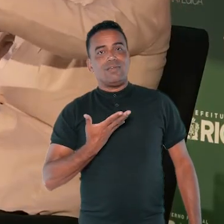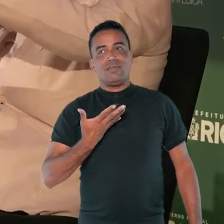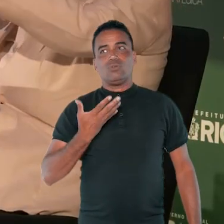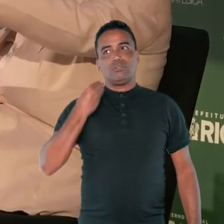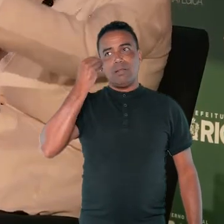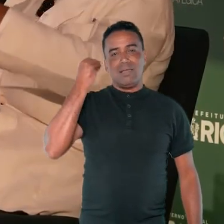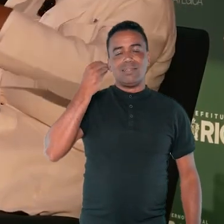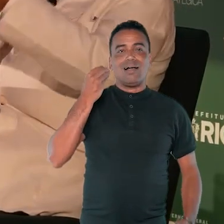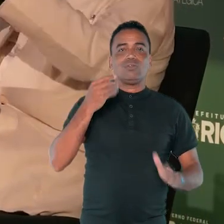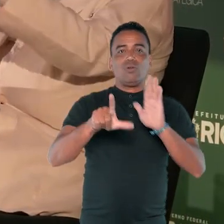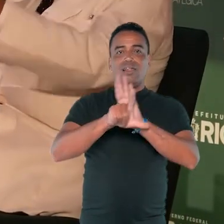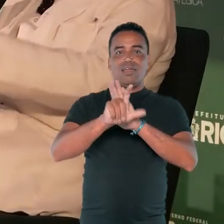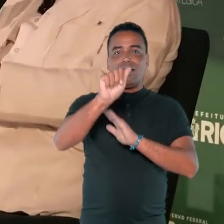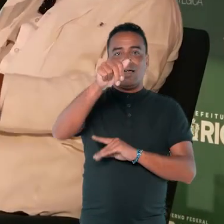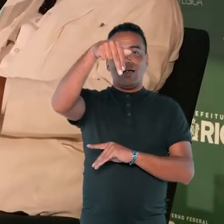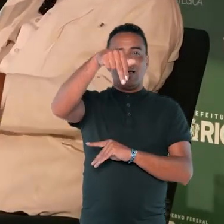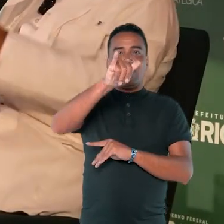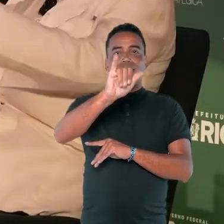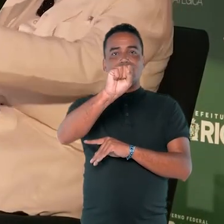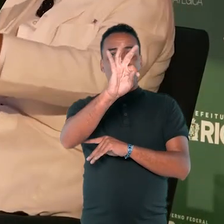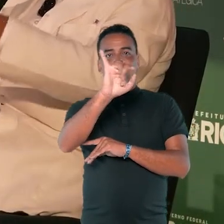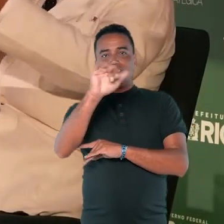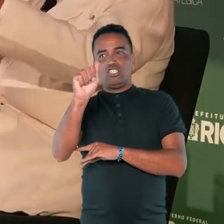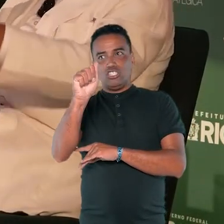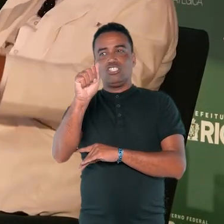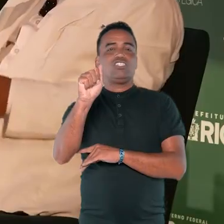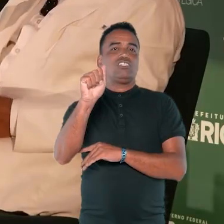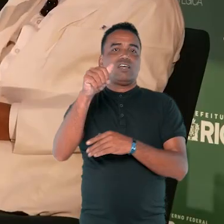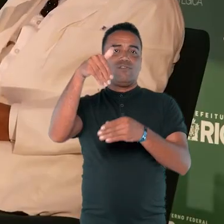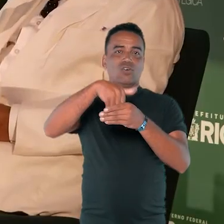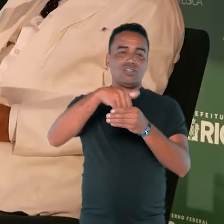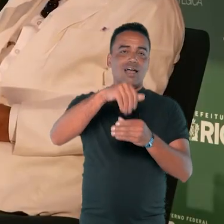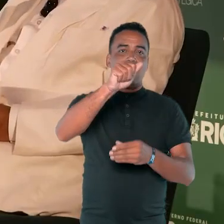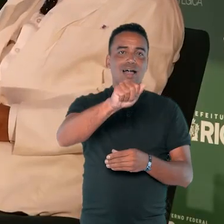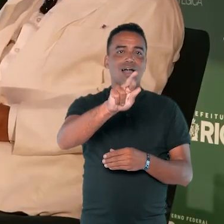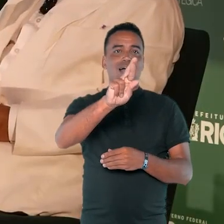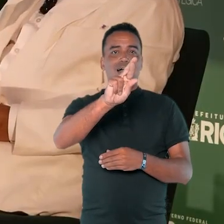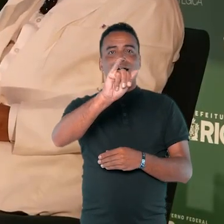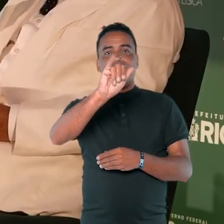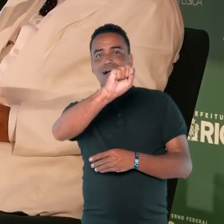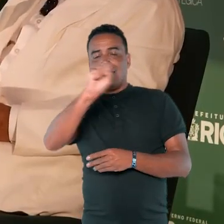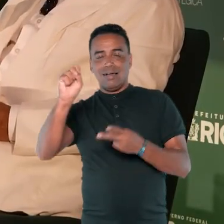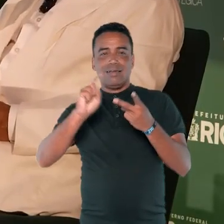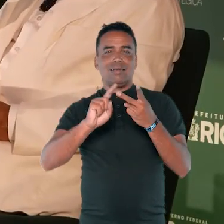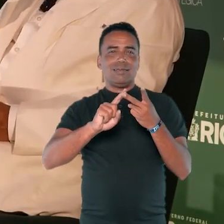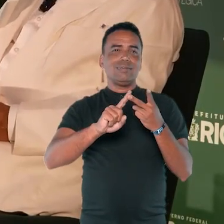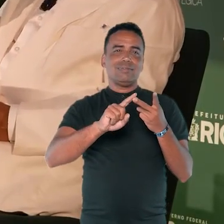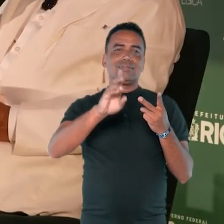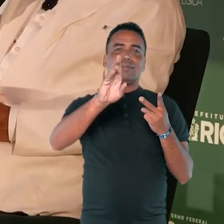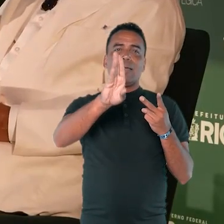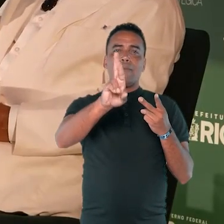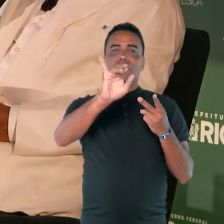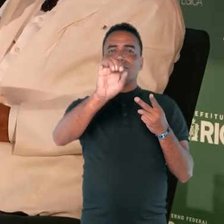anistia, de vendo voltar Arraes, Gabeira, Brizola, Betinho,